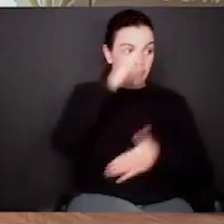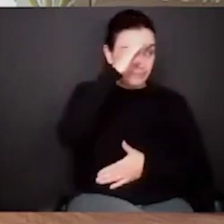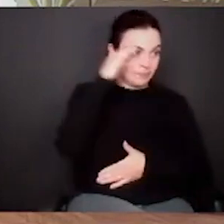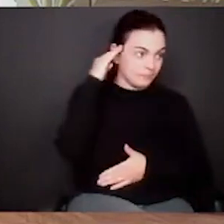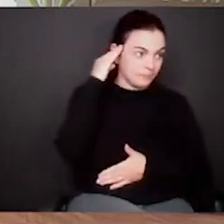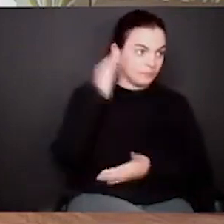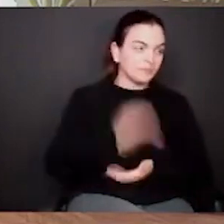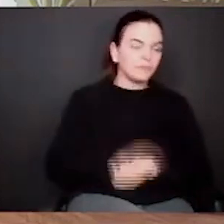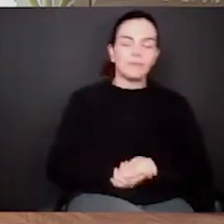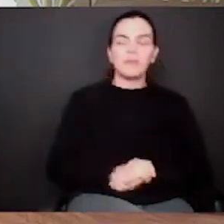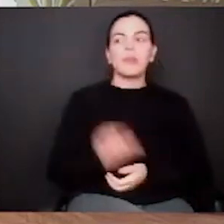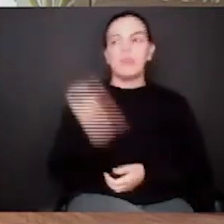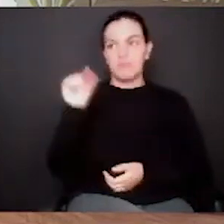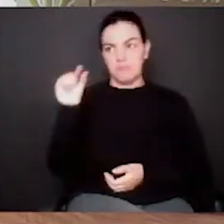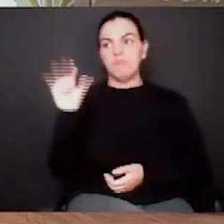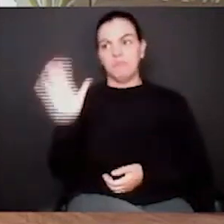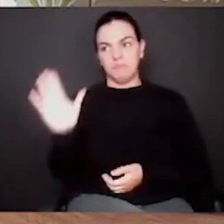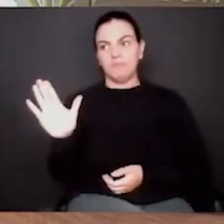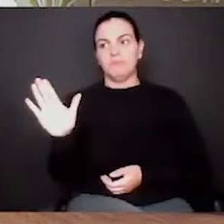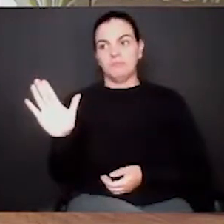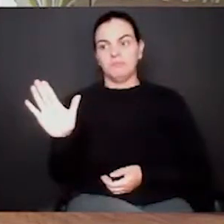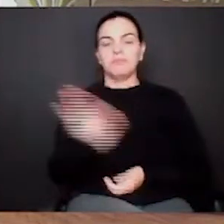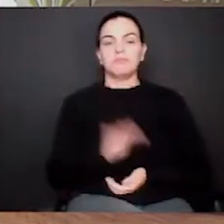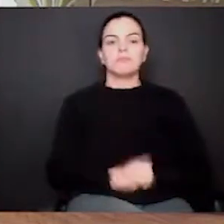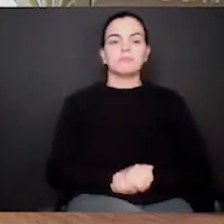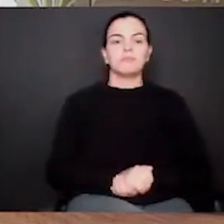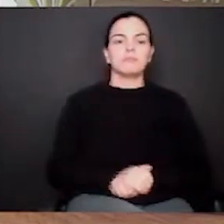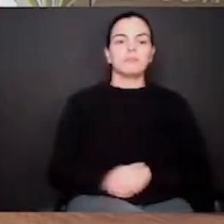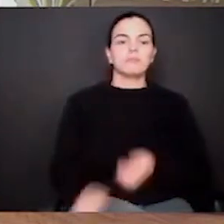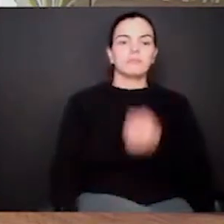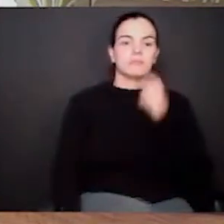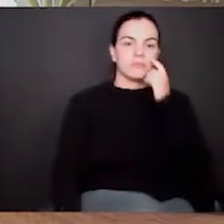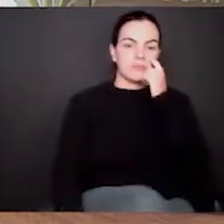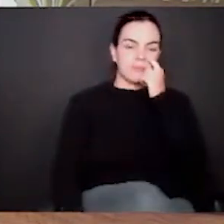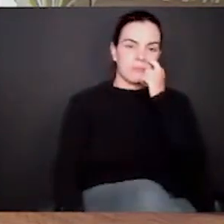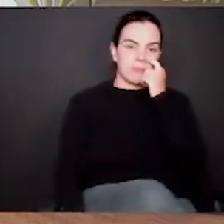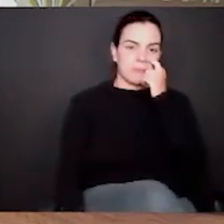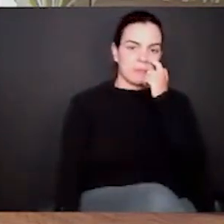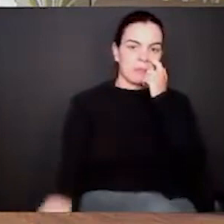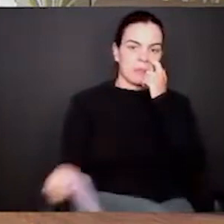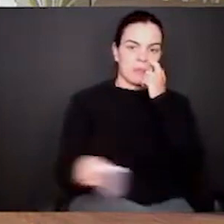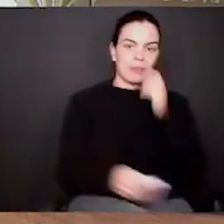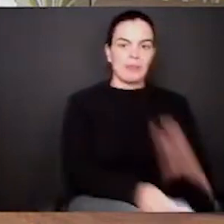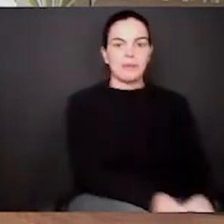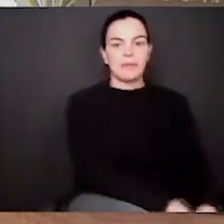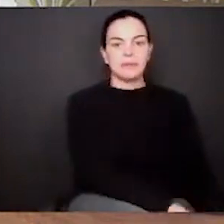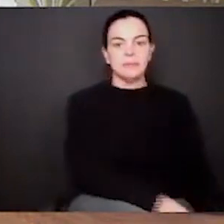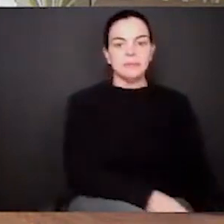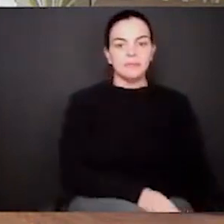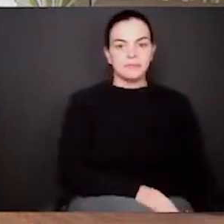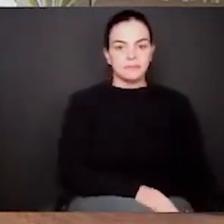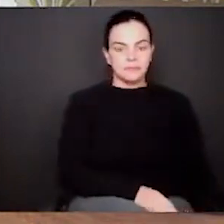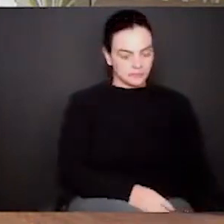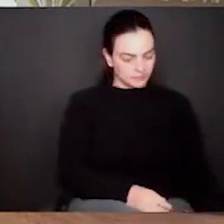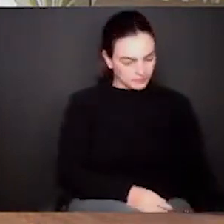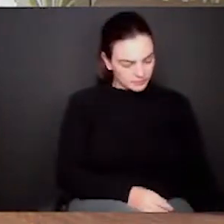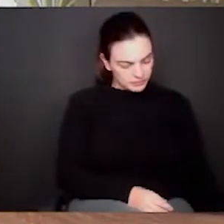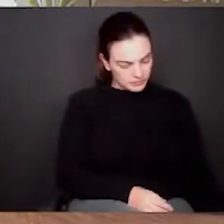lhe concedo, vereador Tânia, faço muito gosto em ouvi-la. Eu só não quero perder o fio da meada aqui, já lhe passo a palavra.